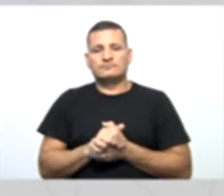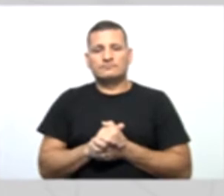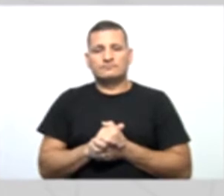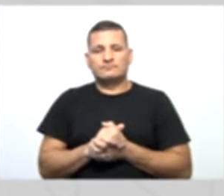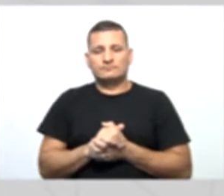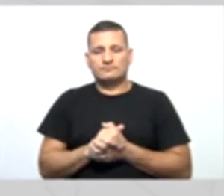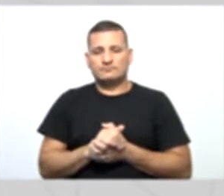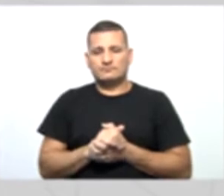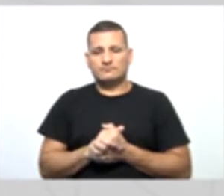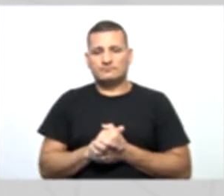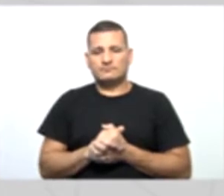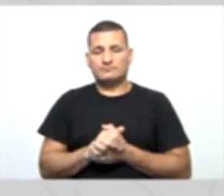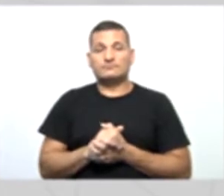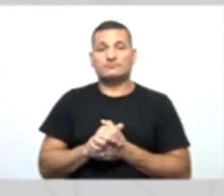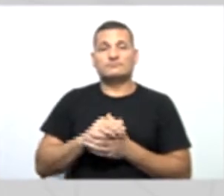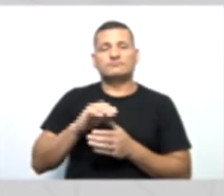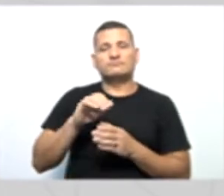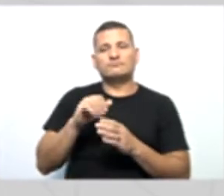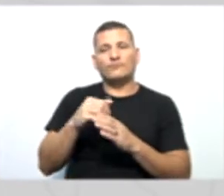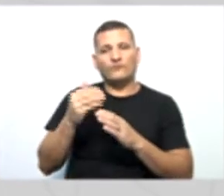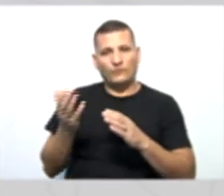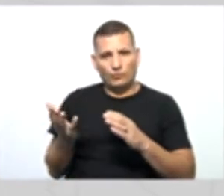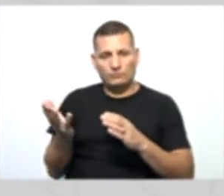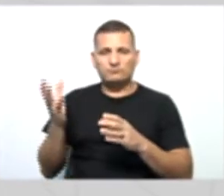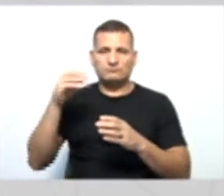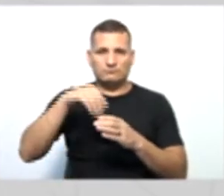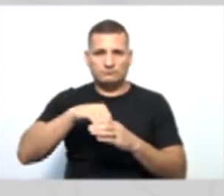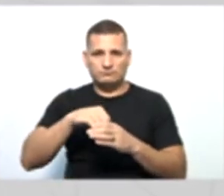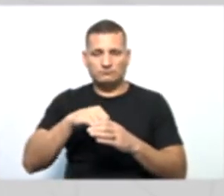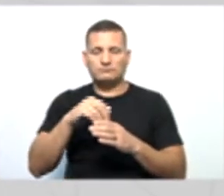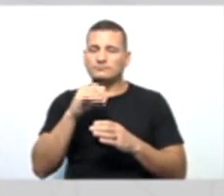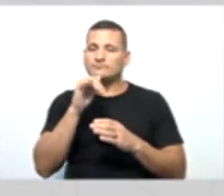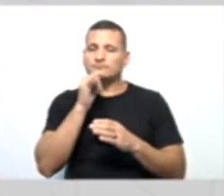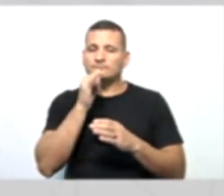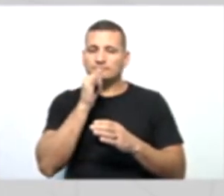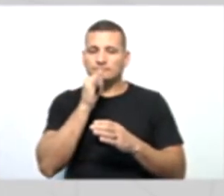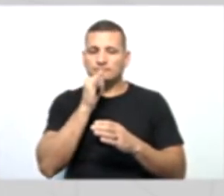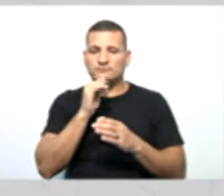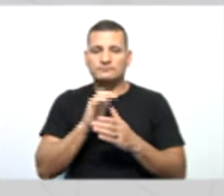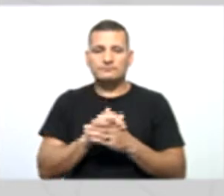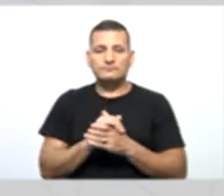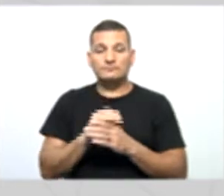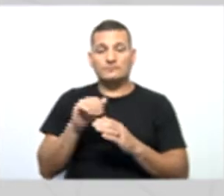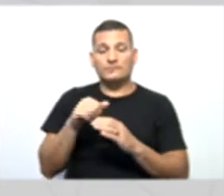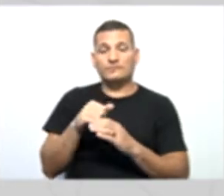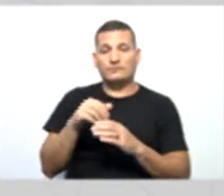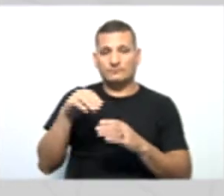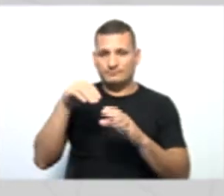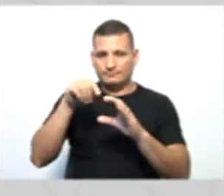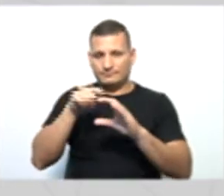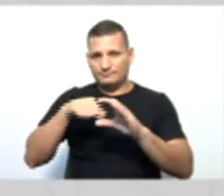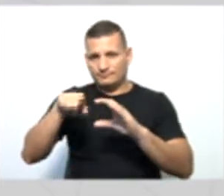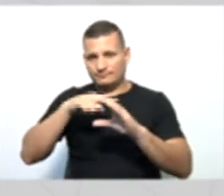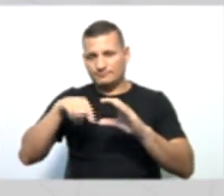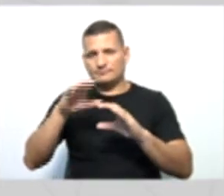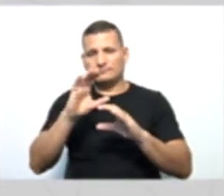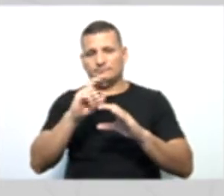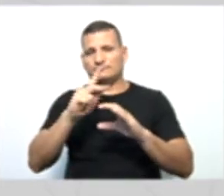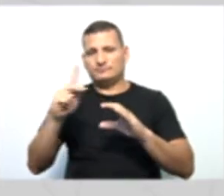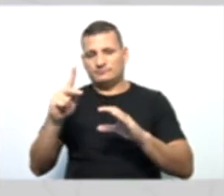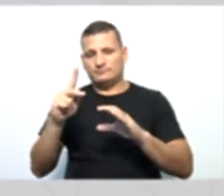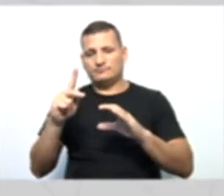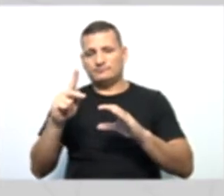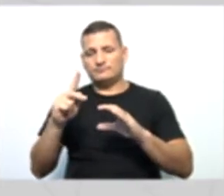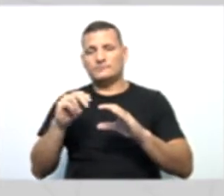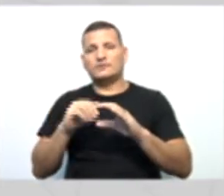ambiente externo e a cooperativa. Vamos imaginar que aqui fora, a cooperativa está aqui. Aqui fora é todo